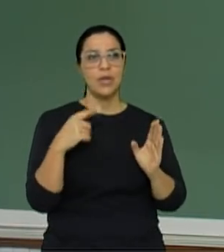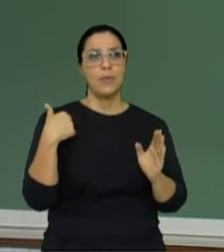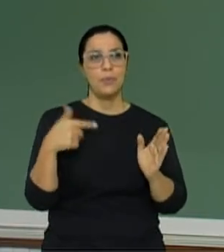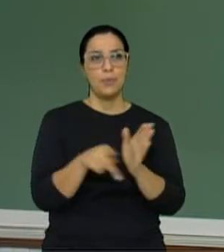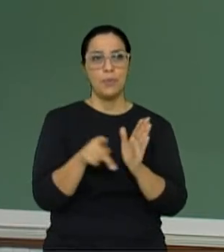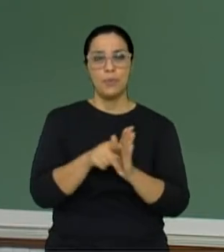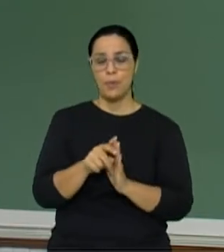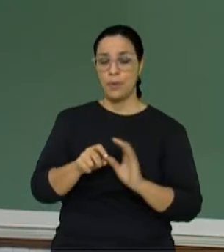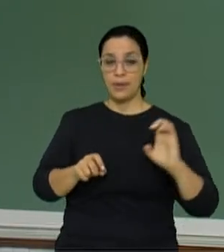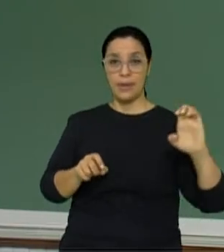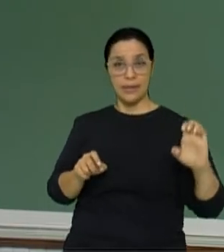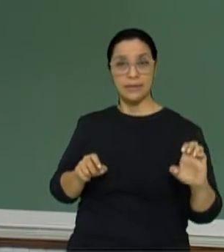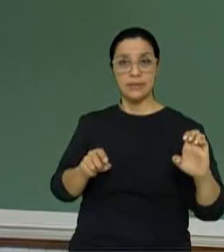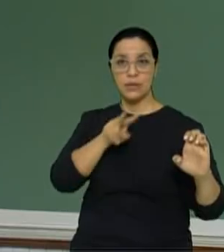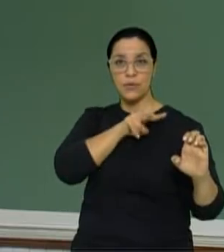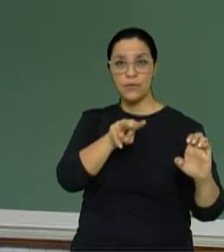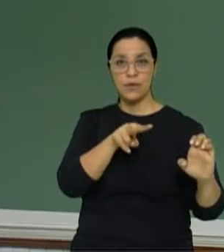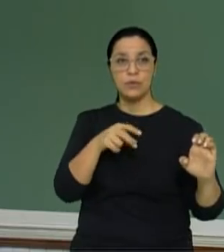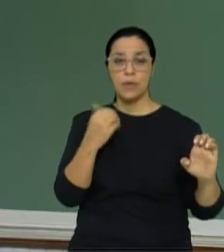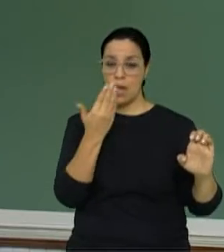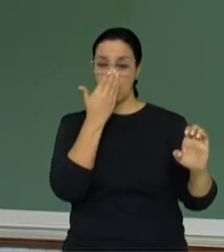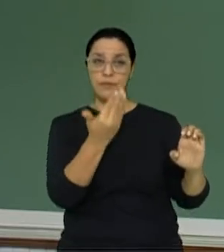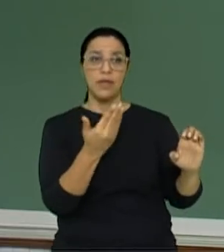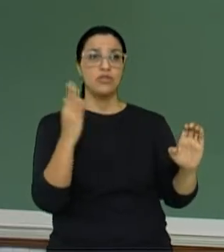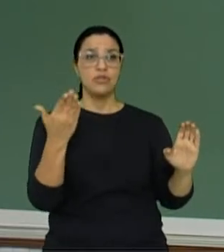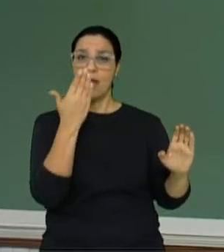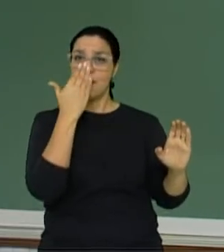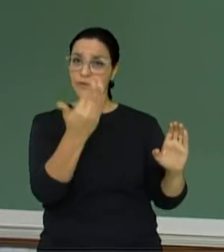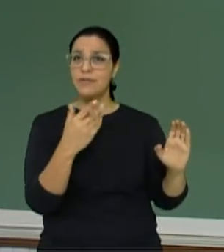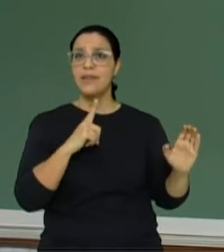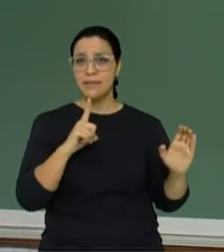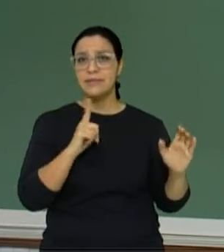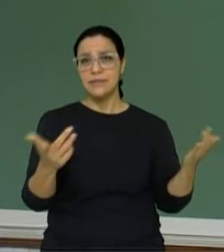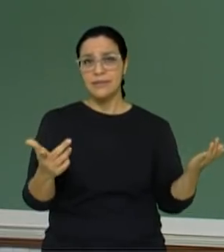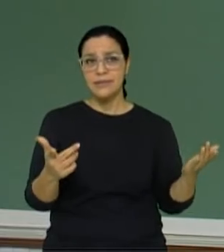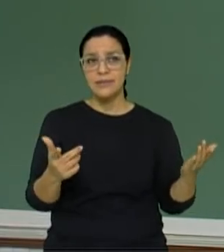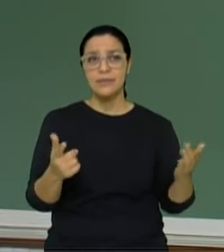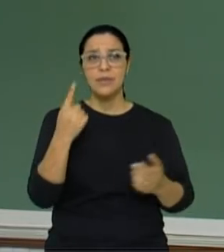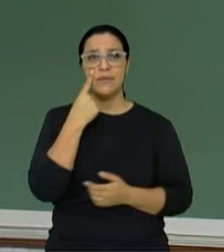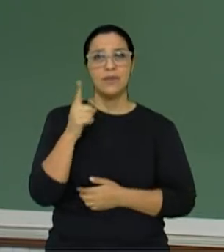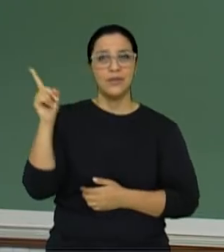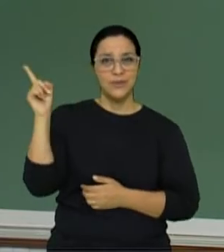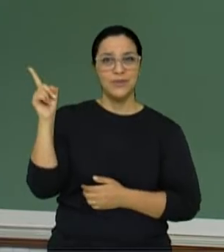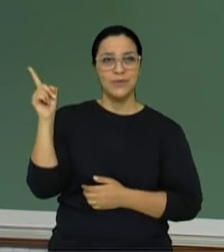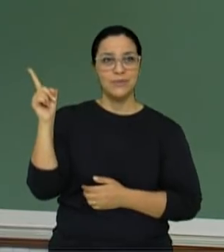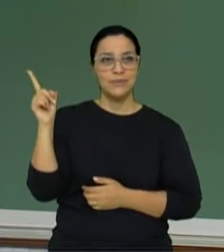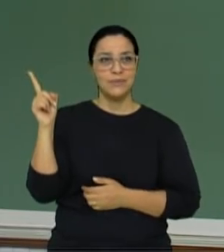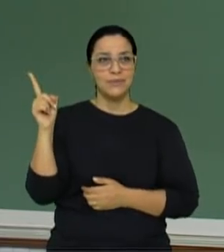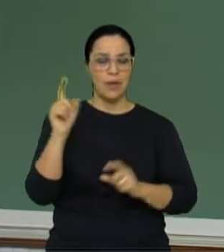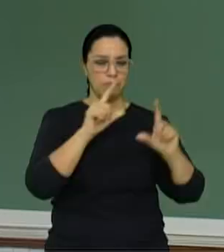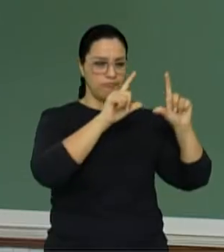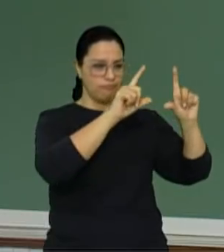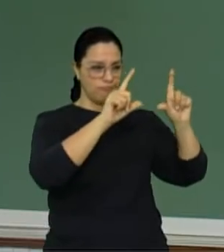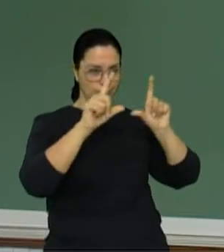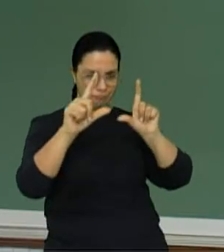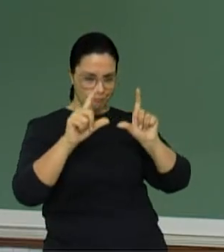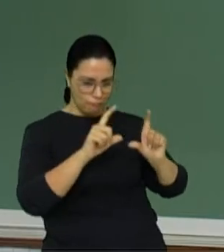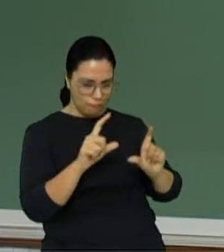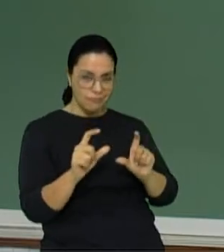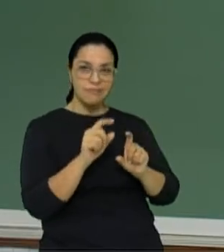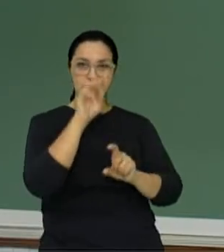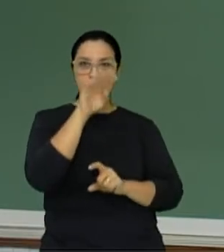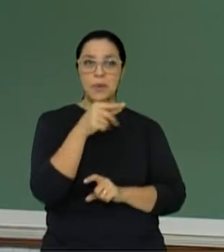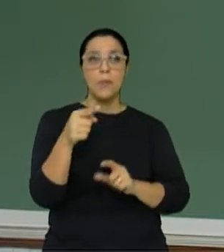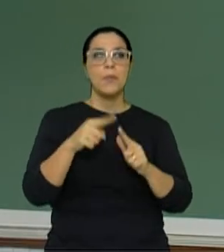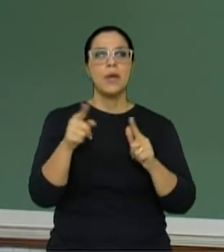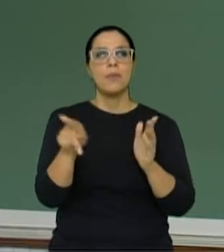aqui a lateral esquerda, se aqui for a frontal, essa é a frontal, né? Tá lá, essa é a frontal, beleza? Por